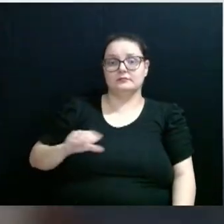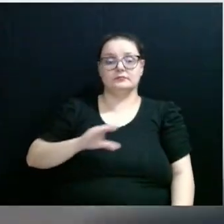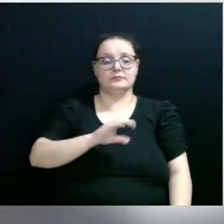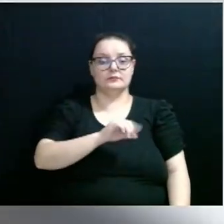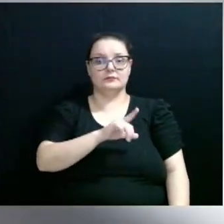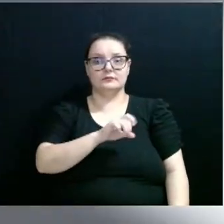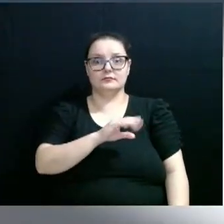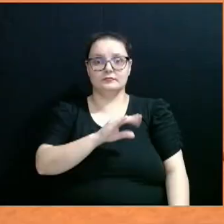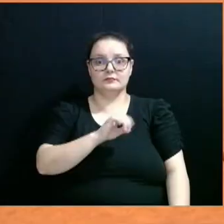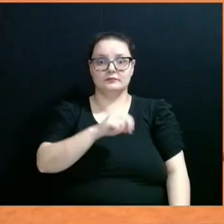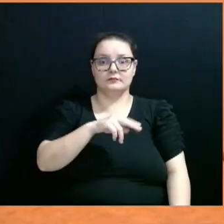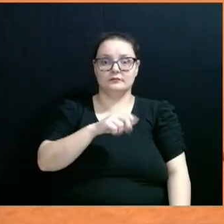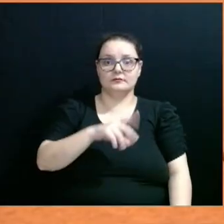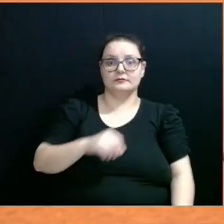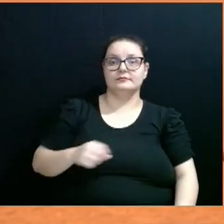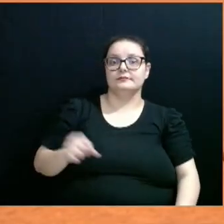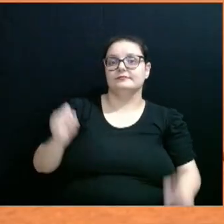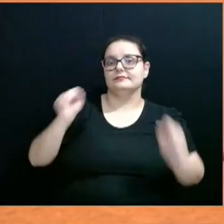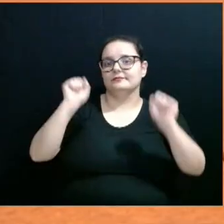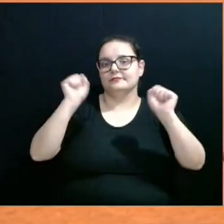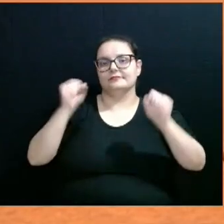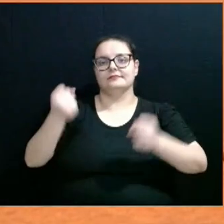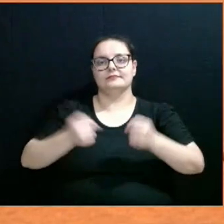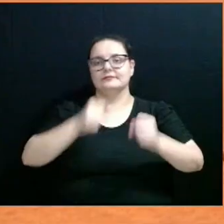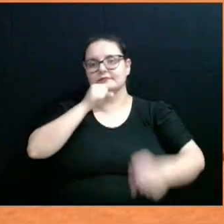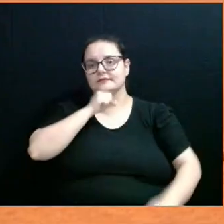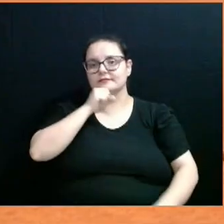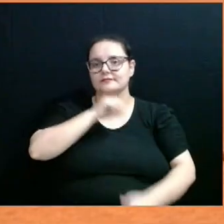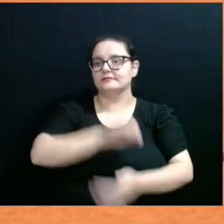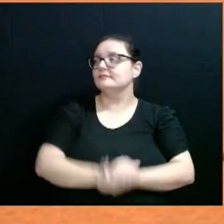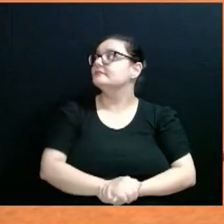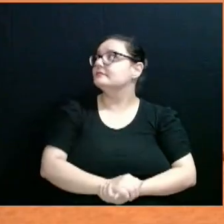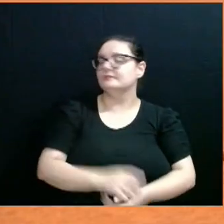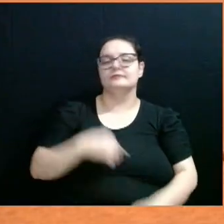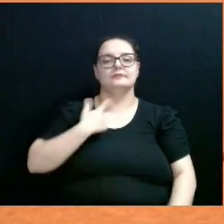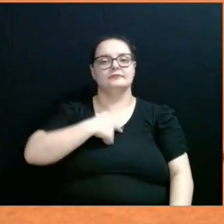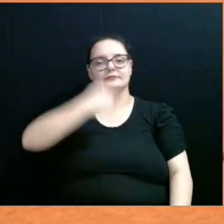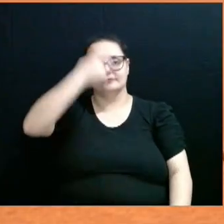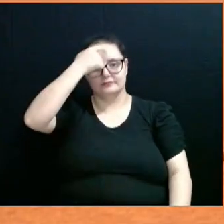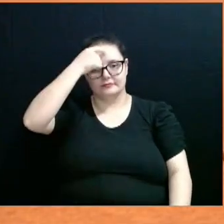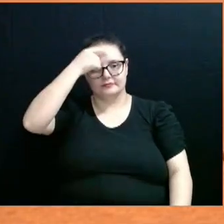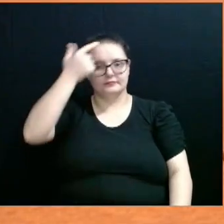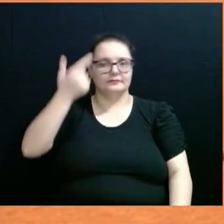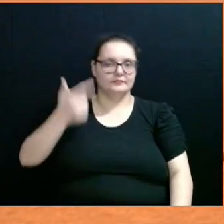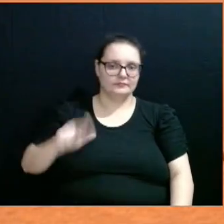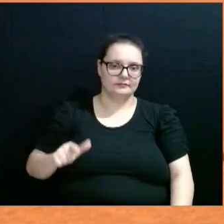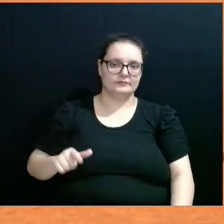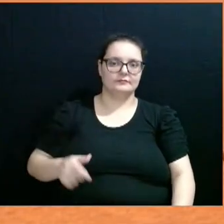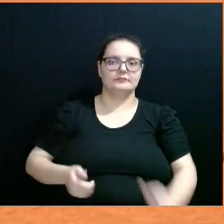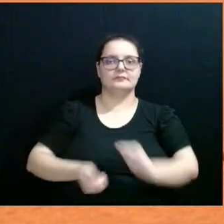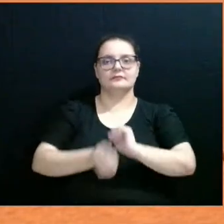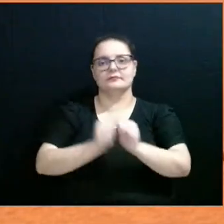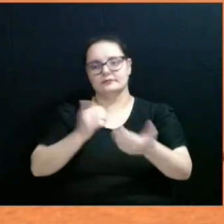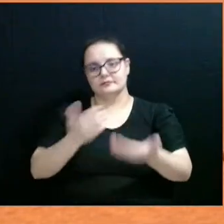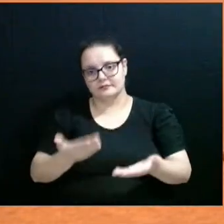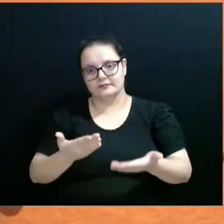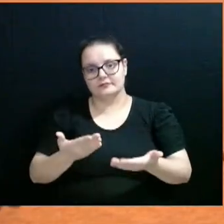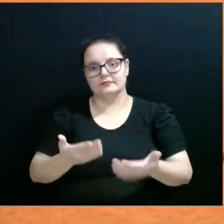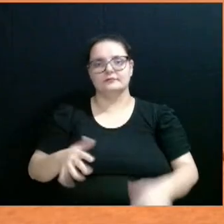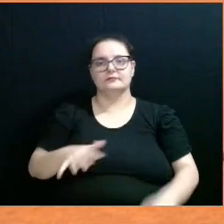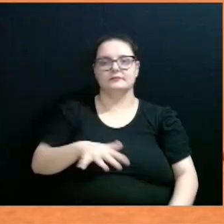amantes dos carros antigos. A gente tem a conscientização de continuar com esse esporte, essa parte de cultura, que não